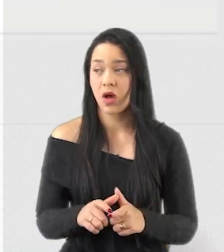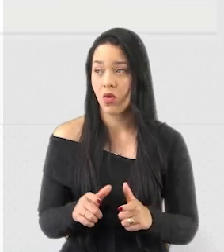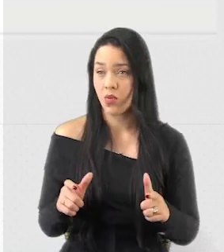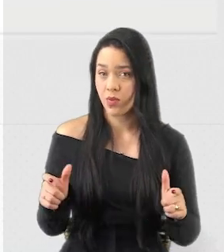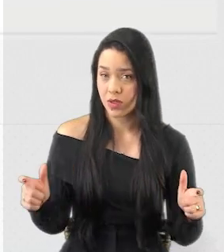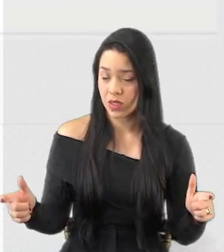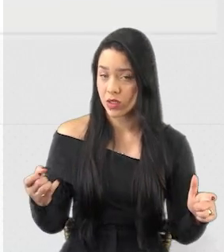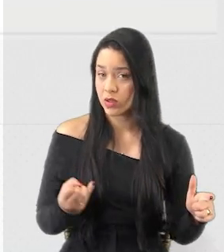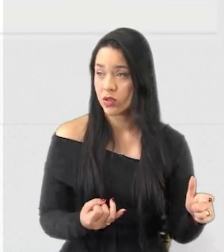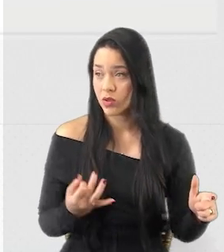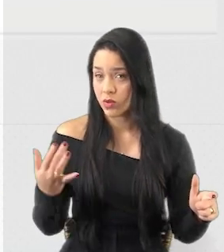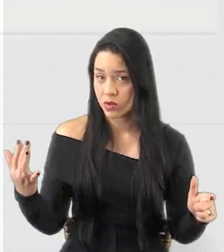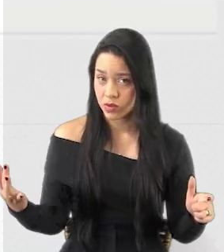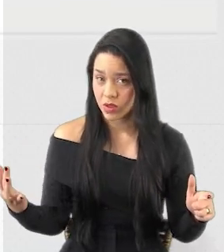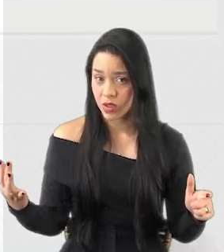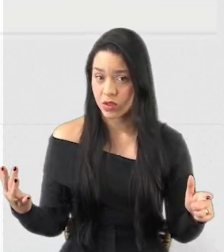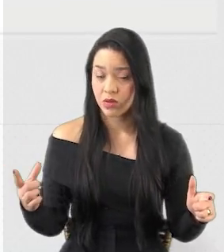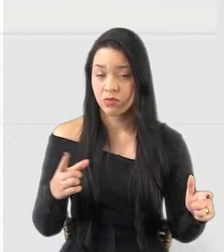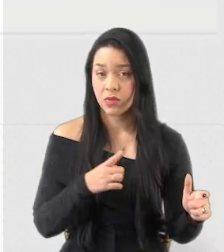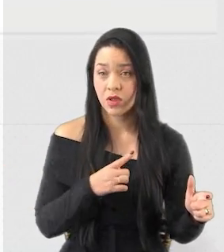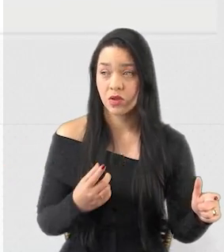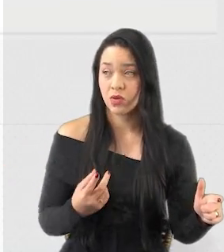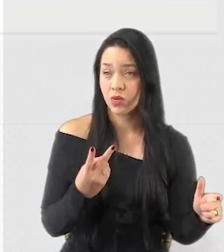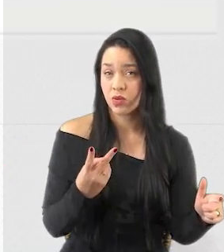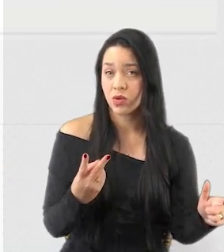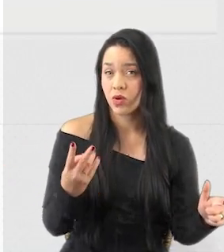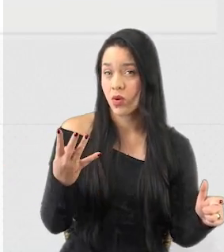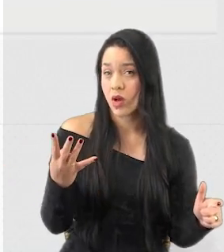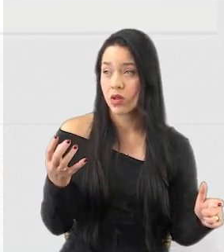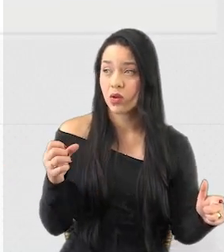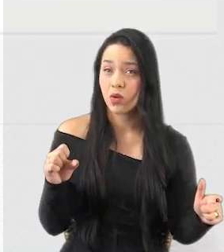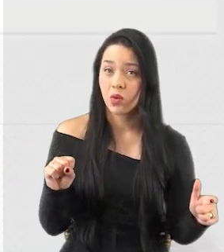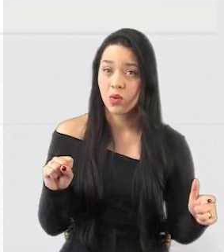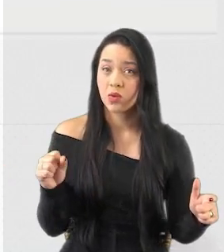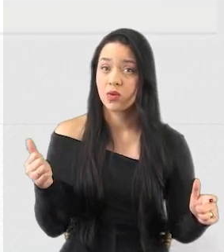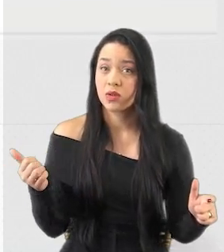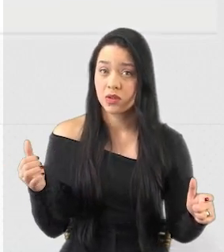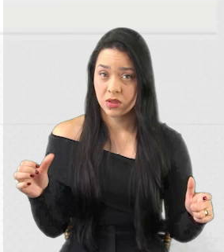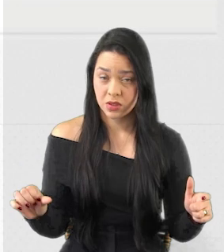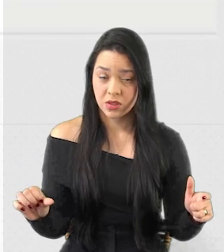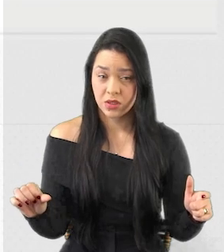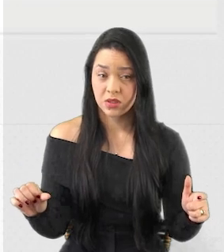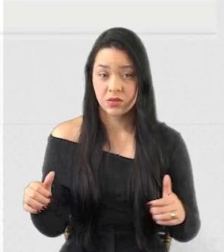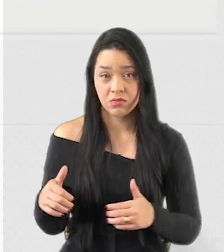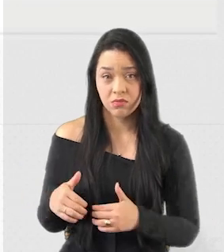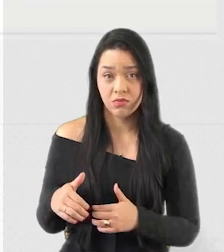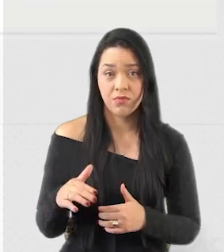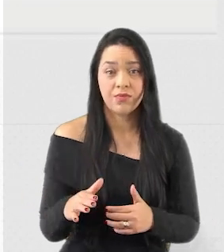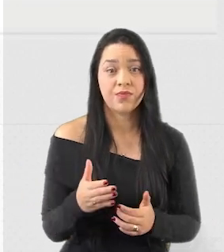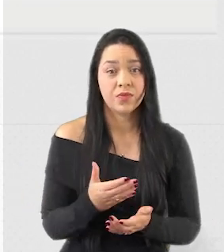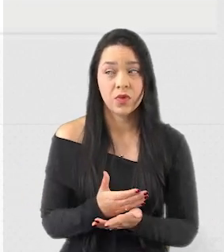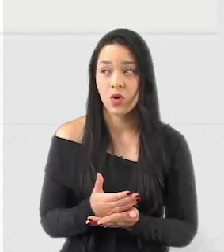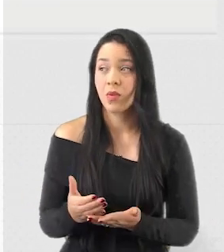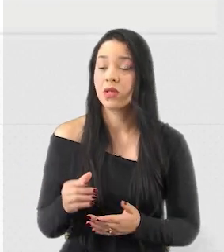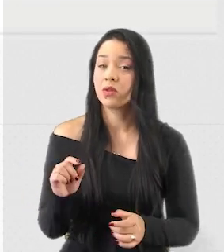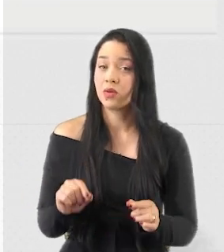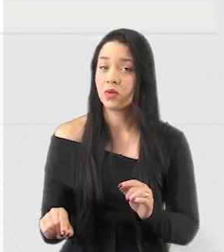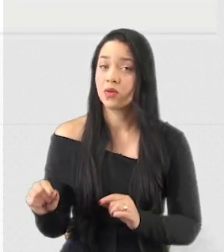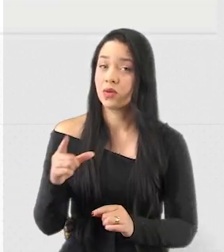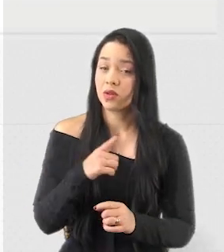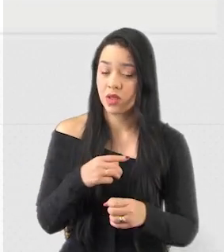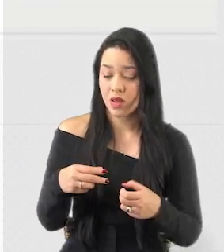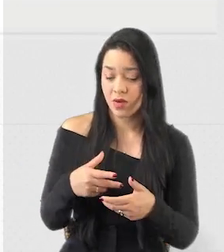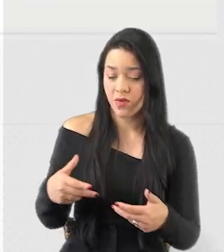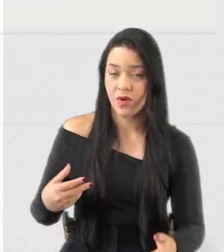de quantidade. Então, uma célula eu tenho 2, depois eu tenho 4, depois eu tenho 8, depois eu tenho 16. E assim ela começa a formar, então, um ser vivo que